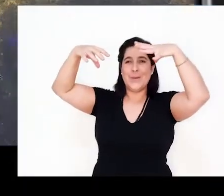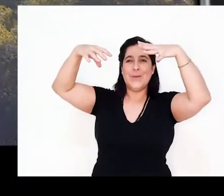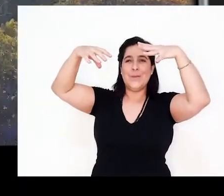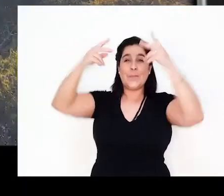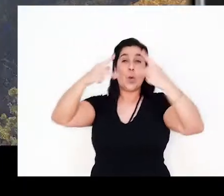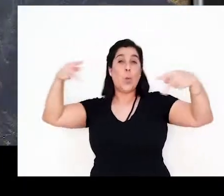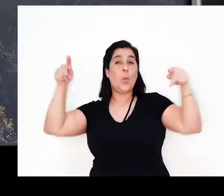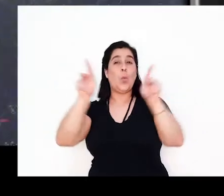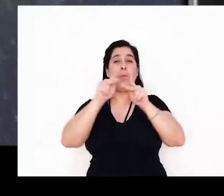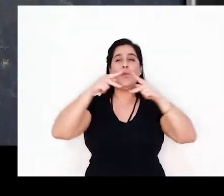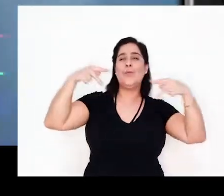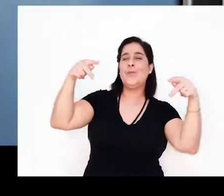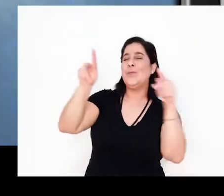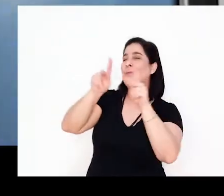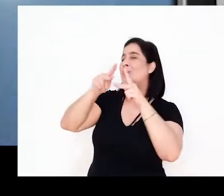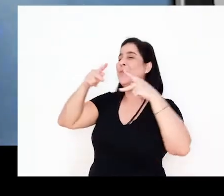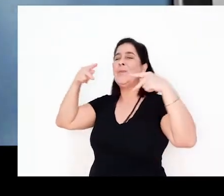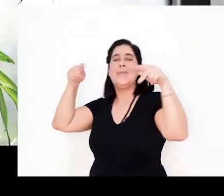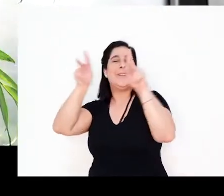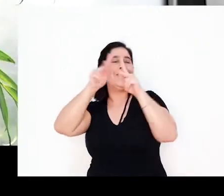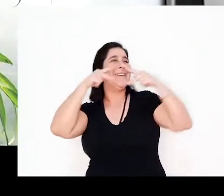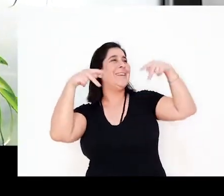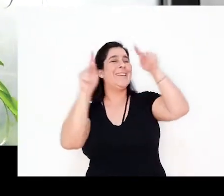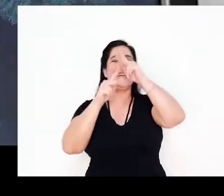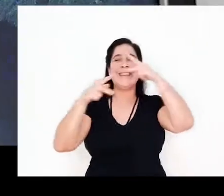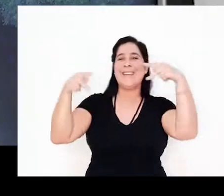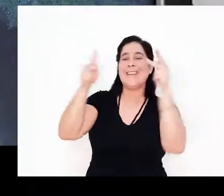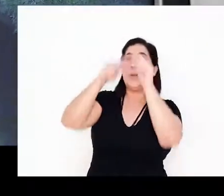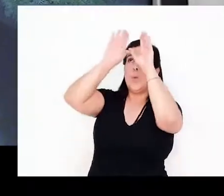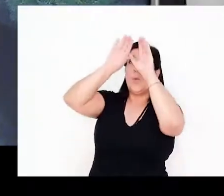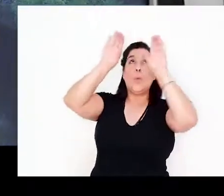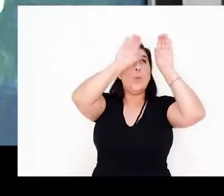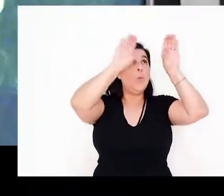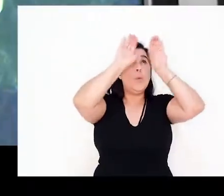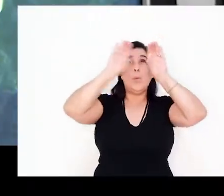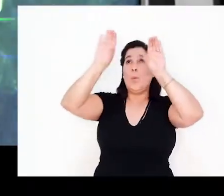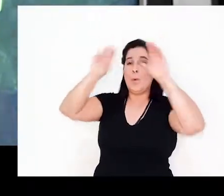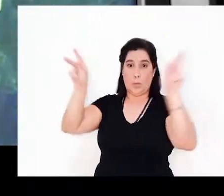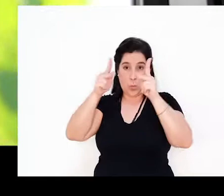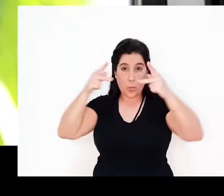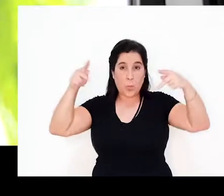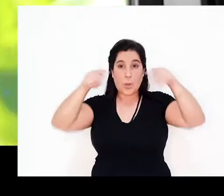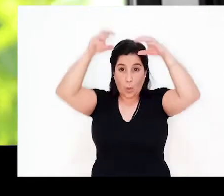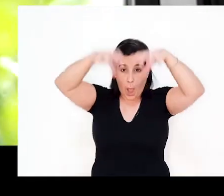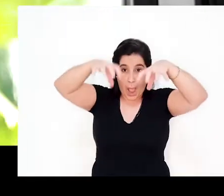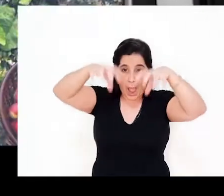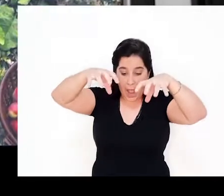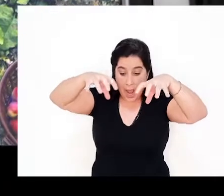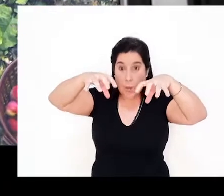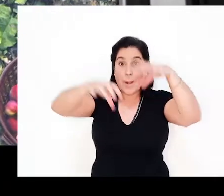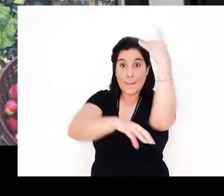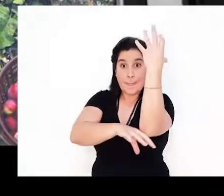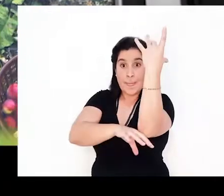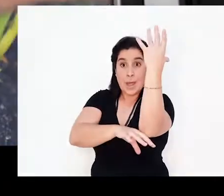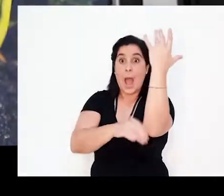O vento, todo gentil, leva e traz essas nuvens para regar a terra, nosso alimento. A água, como